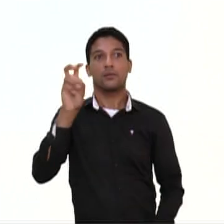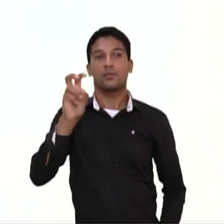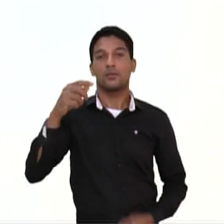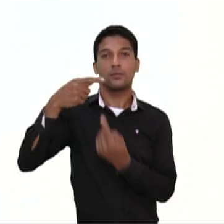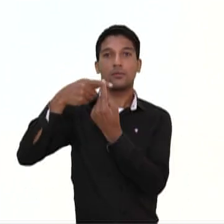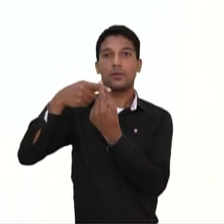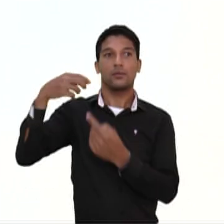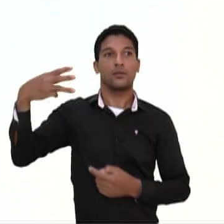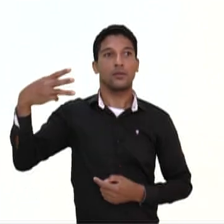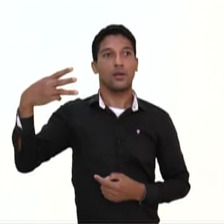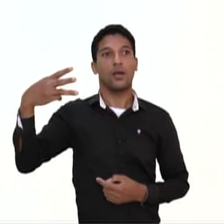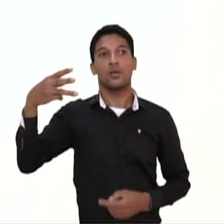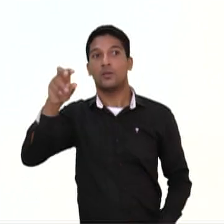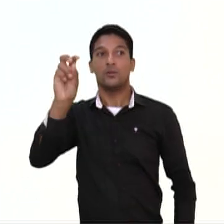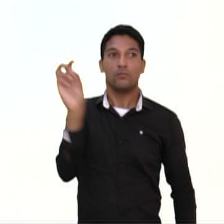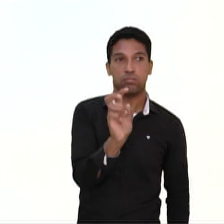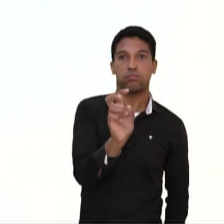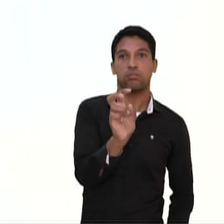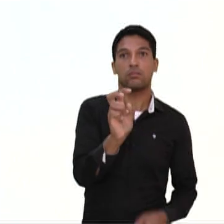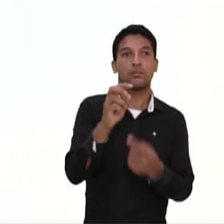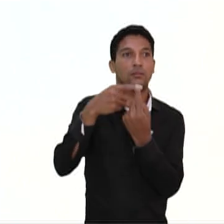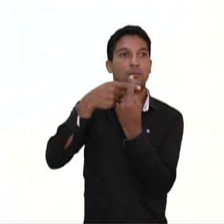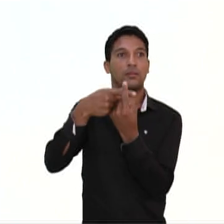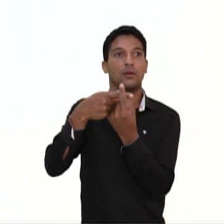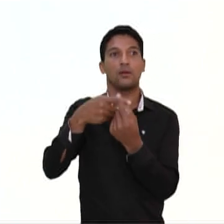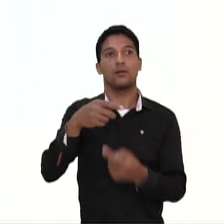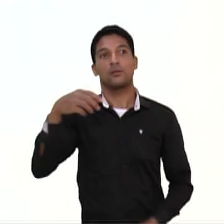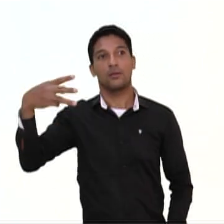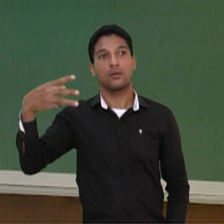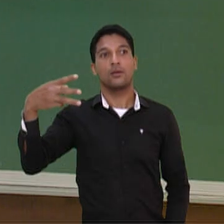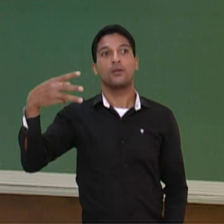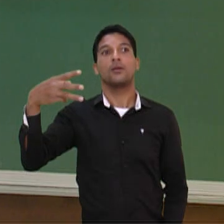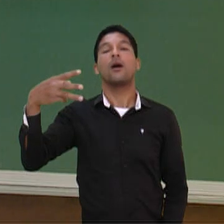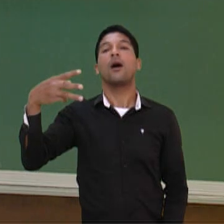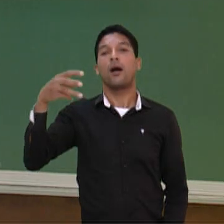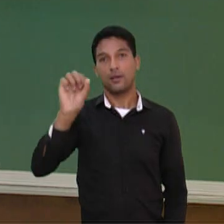eu tenho 5, 5 mais 3, 8 também.